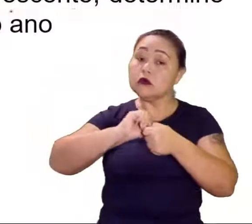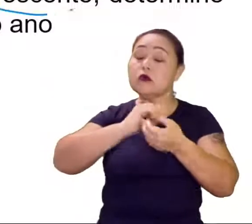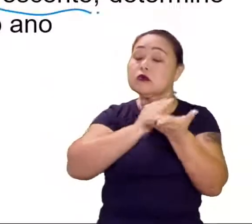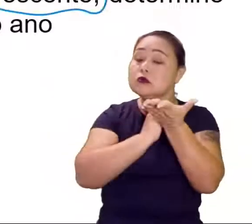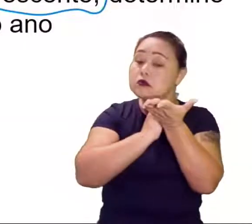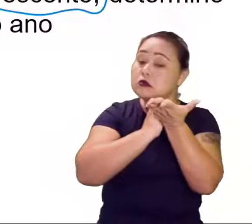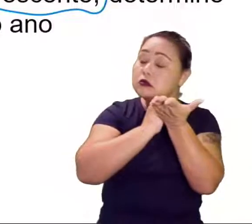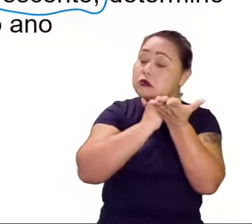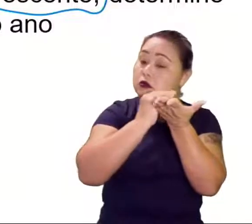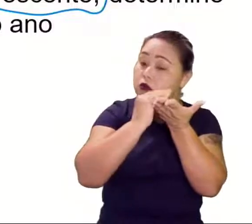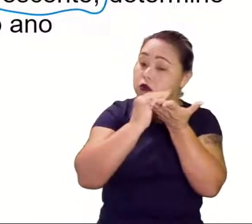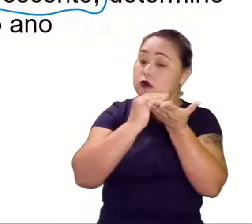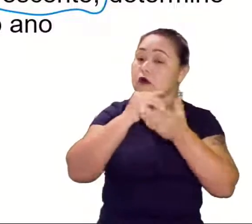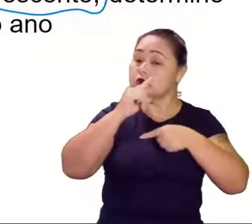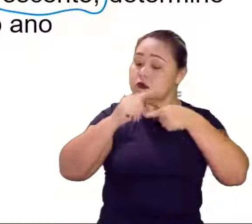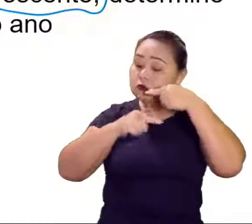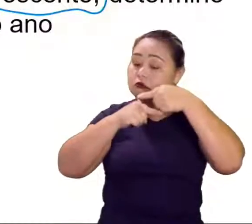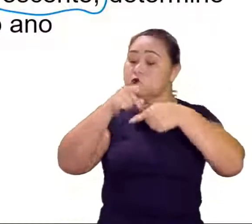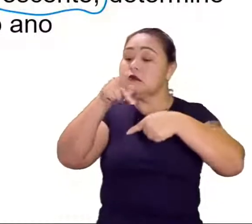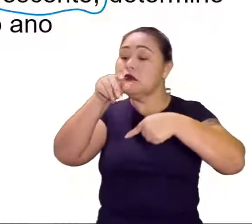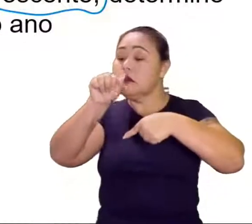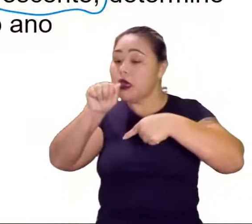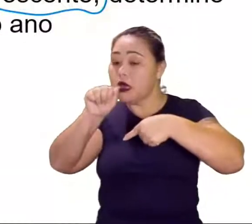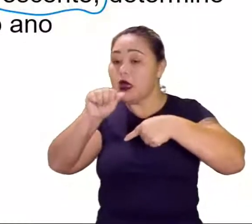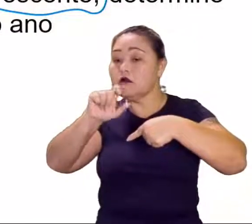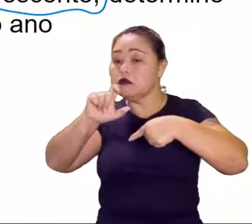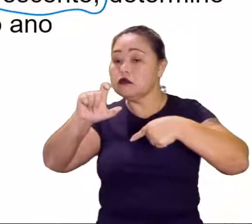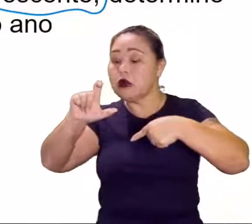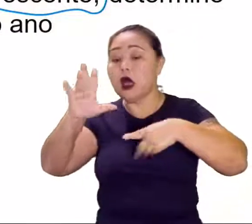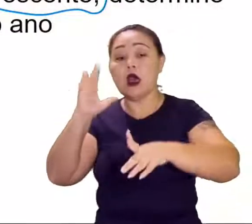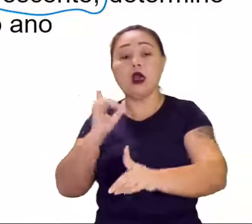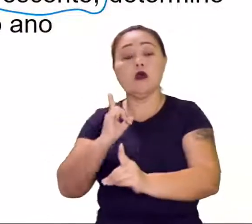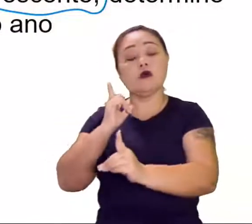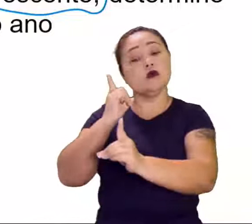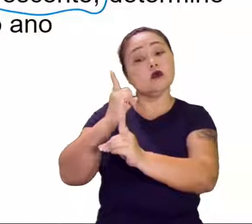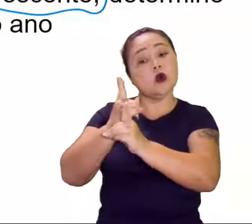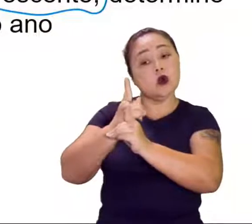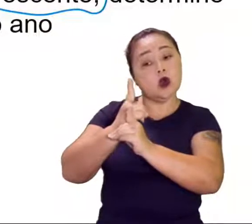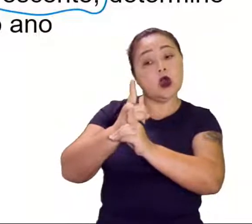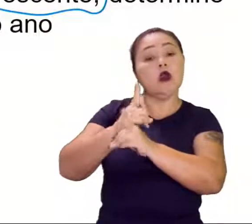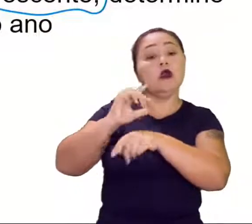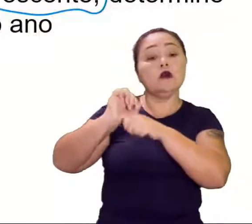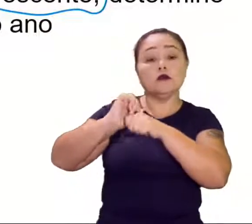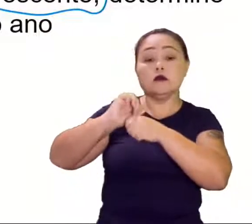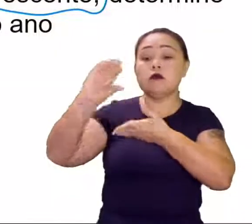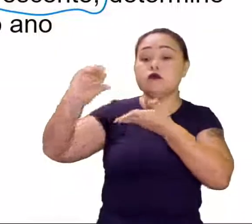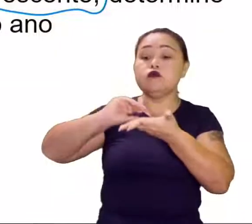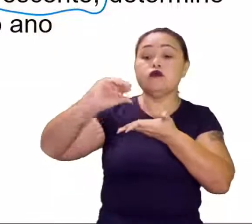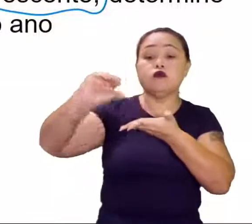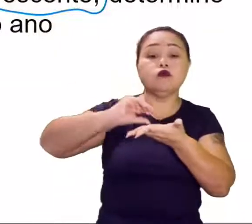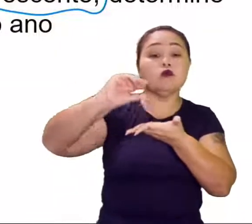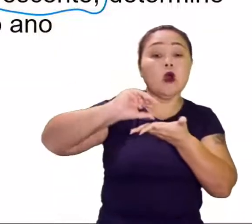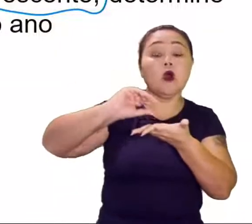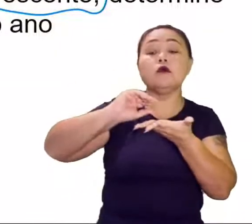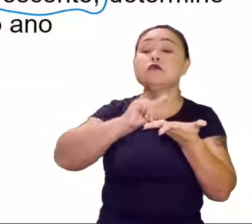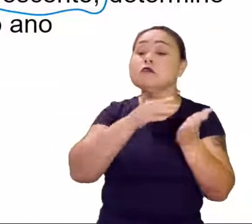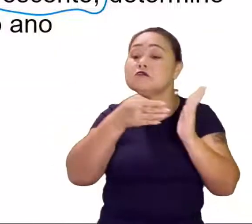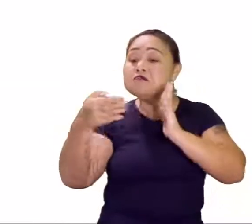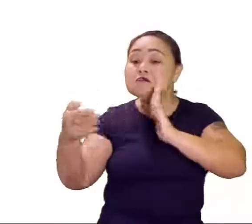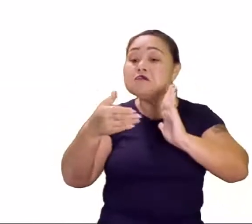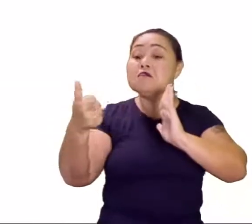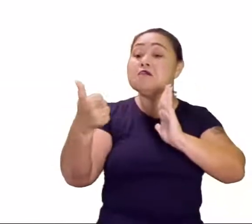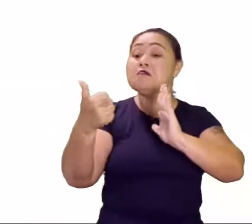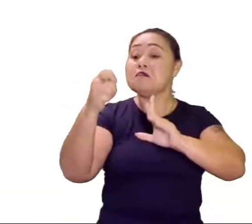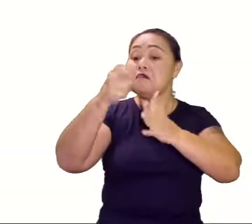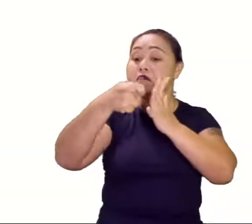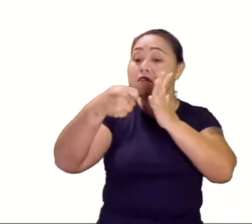crescente, determine o faturamento referente aos outros meses do ano. Olha que legal, né? Então a gente